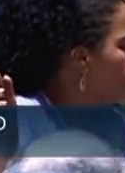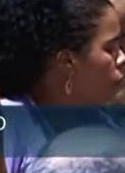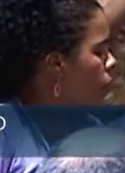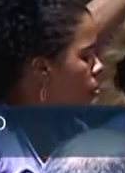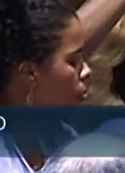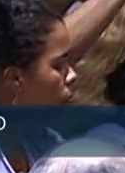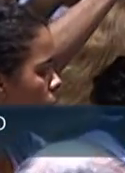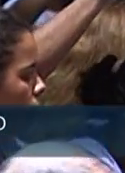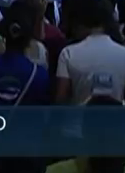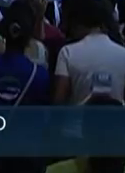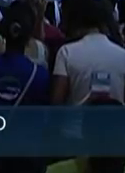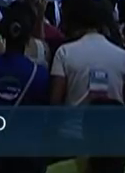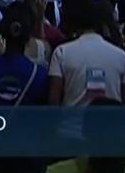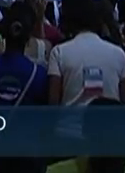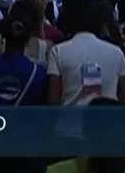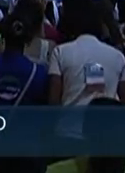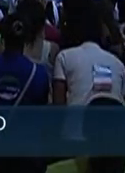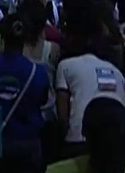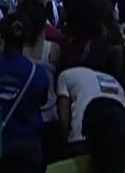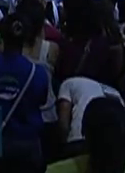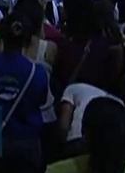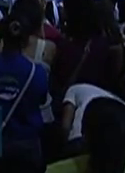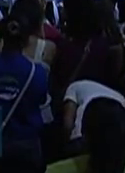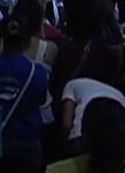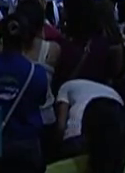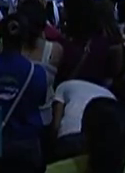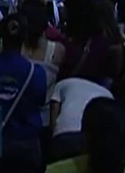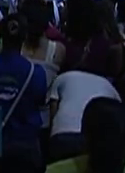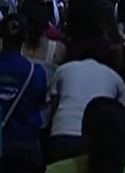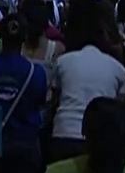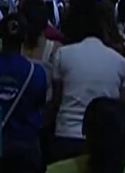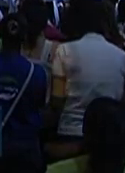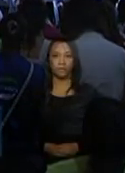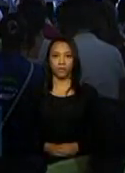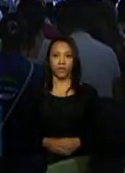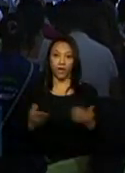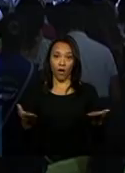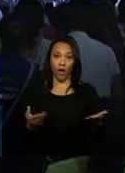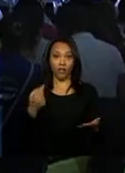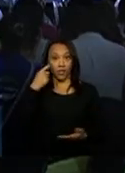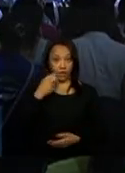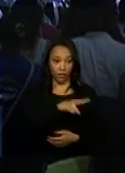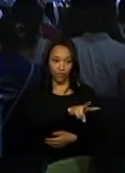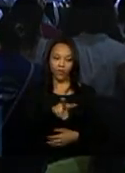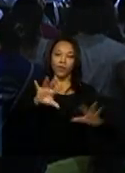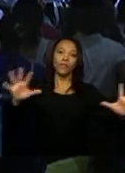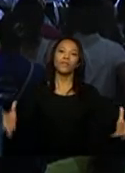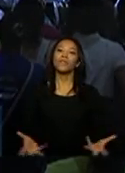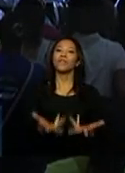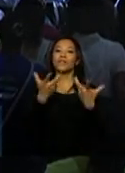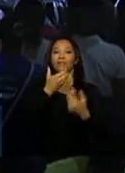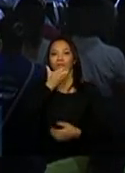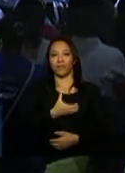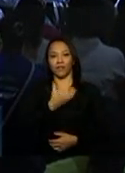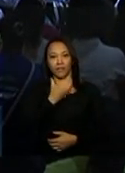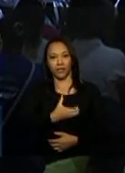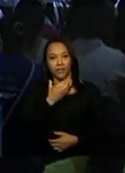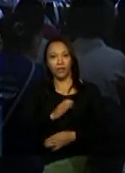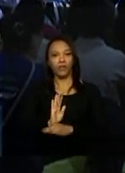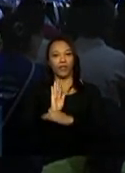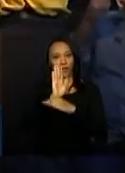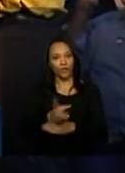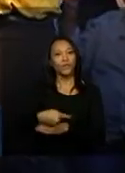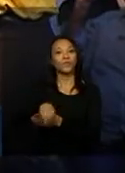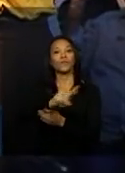Você acompanha o Natal Solidário com catadores de materiais recicláveis e população em situação de rua, evento que